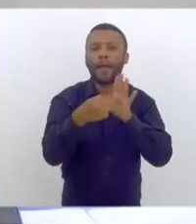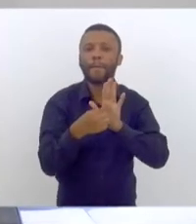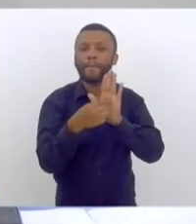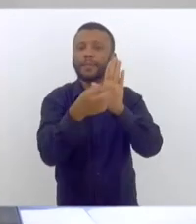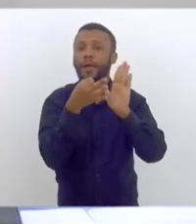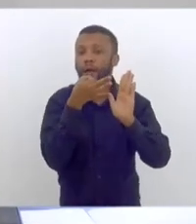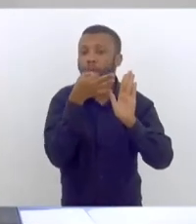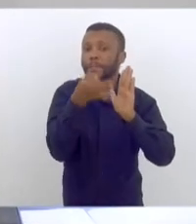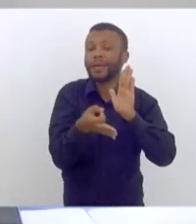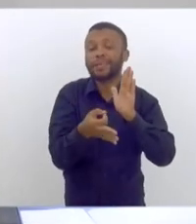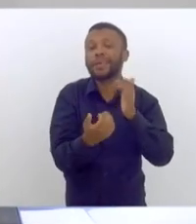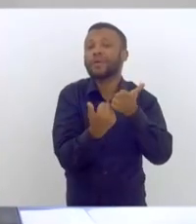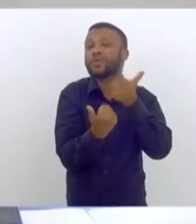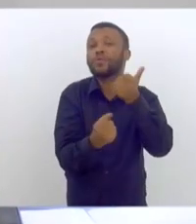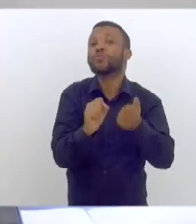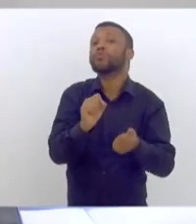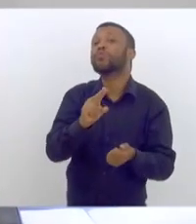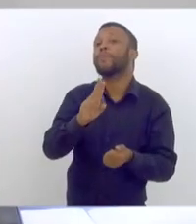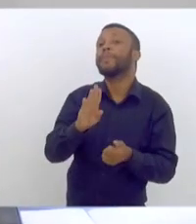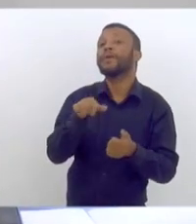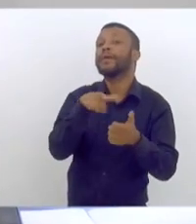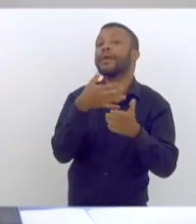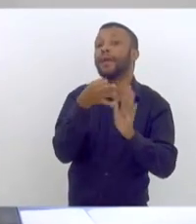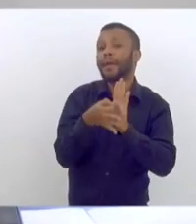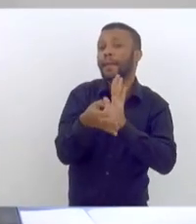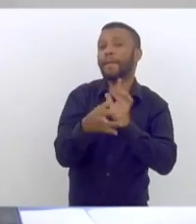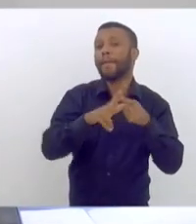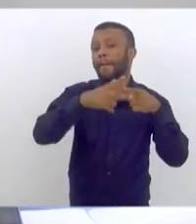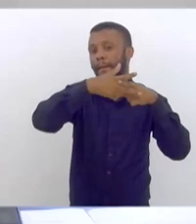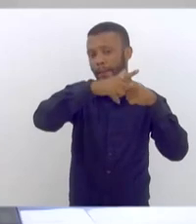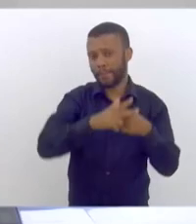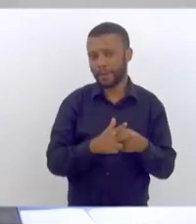submers isto evidentemente